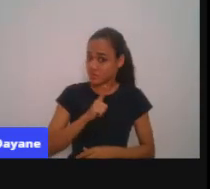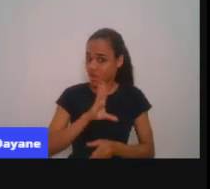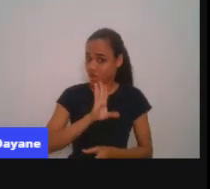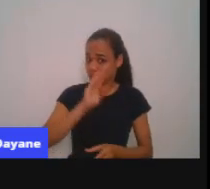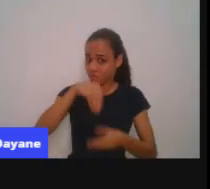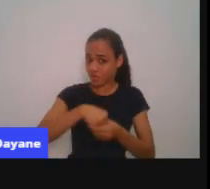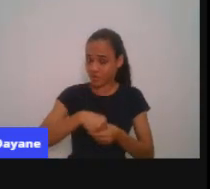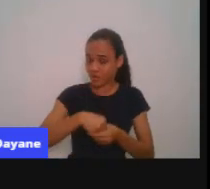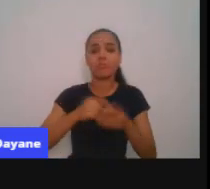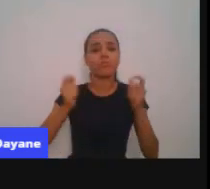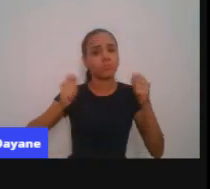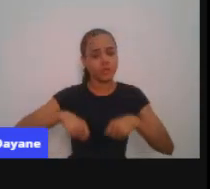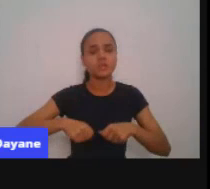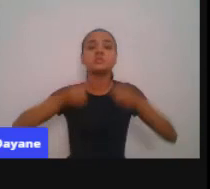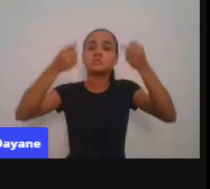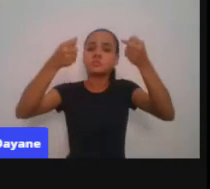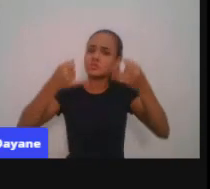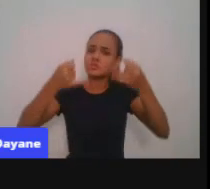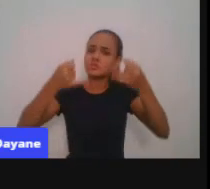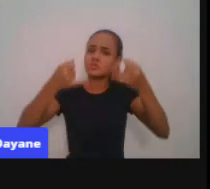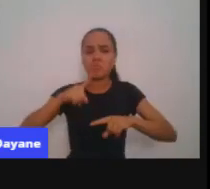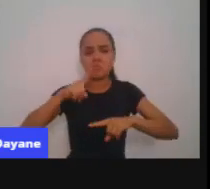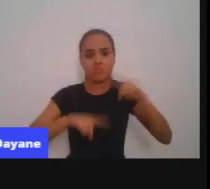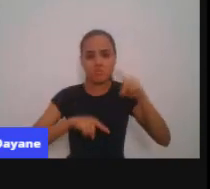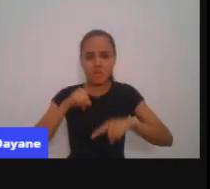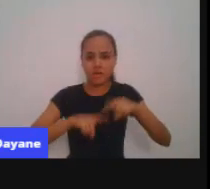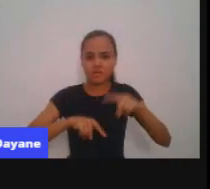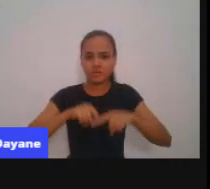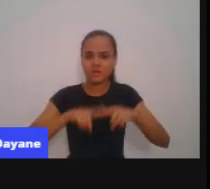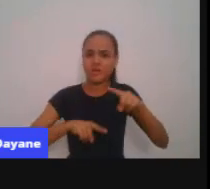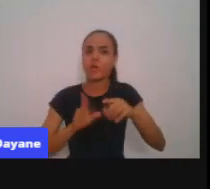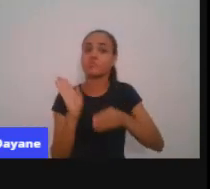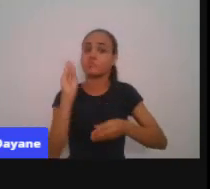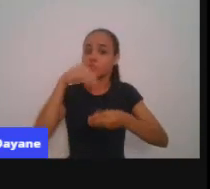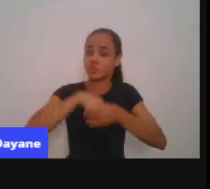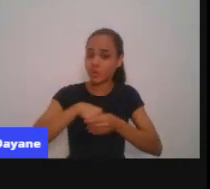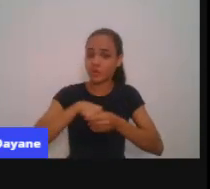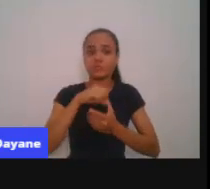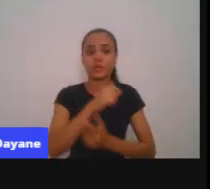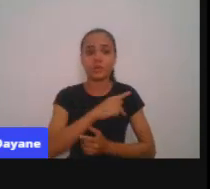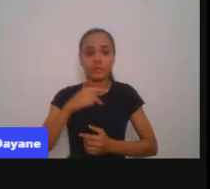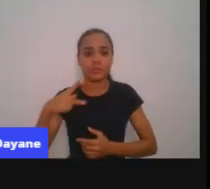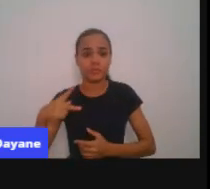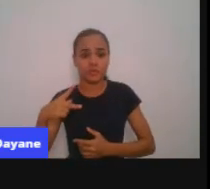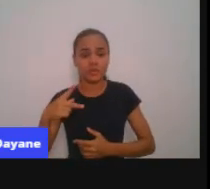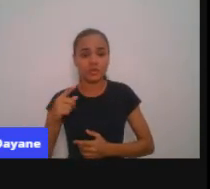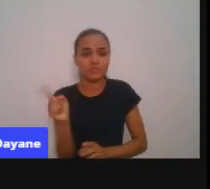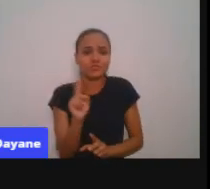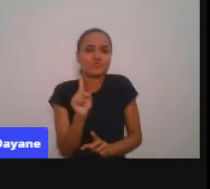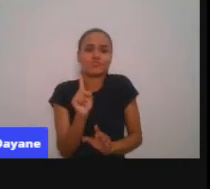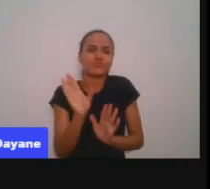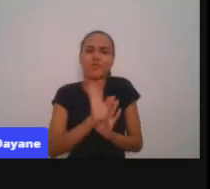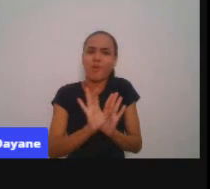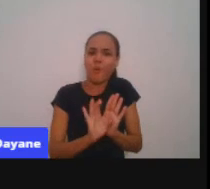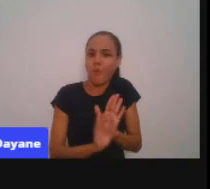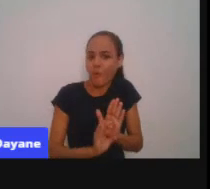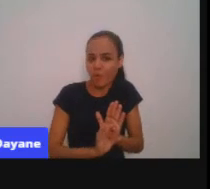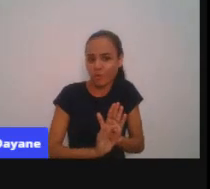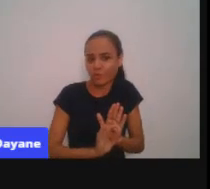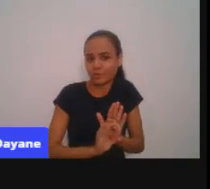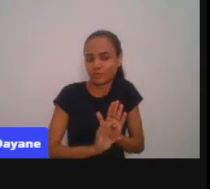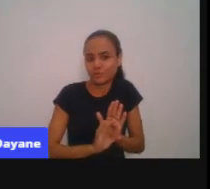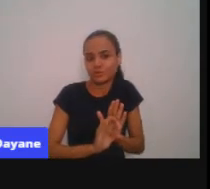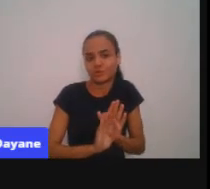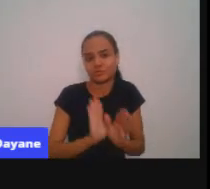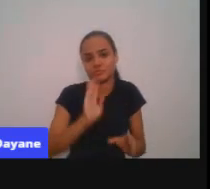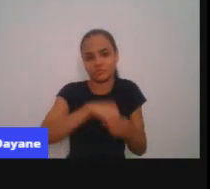do programa, né, do aplicativo, e não pelo conteúdo que está lá. Então, esse aí que tem o ABC,